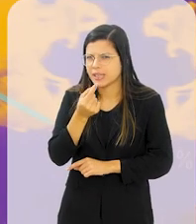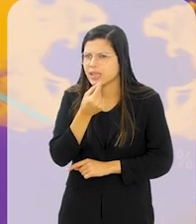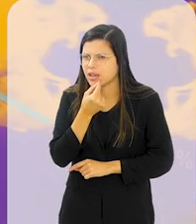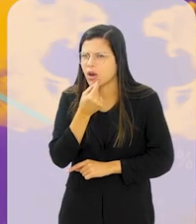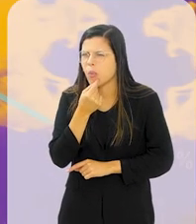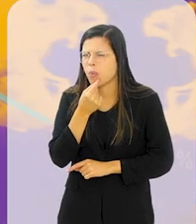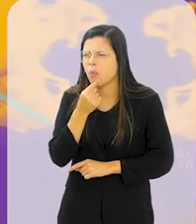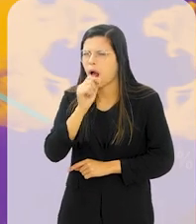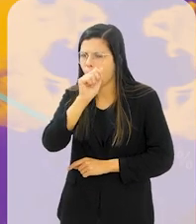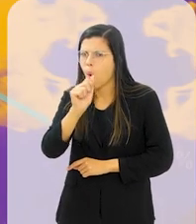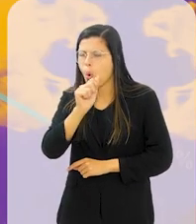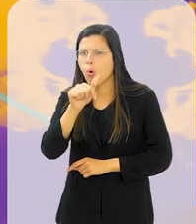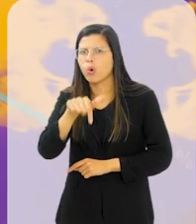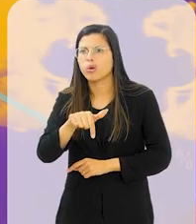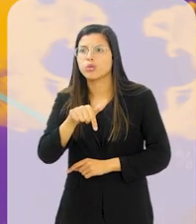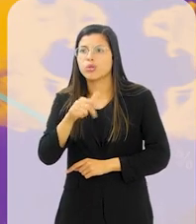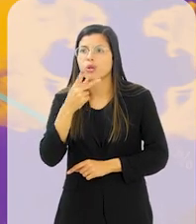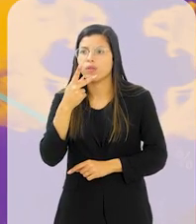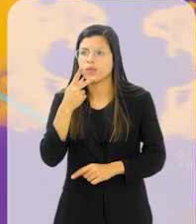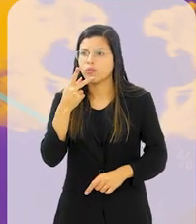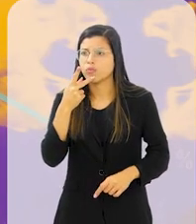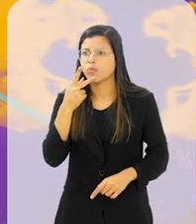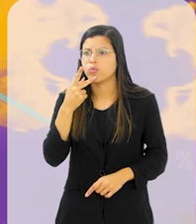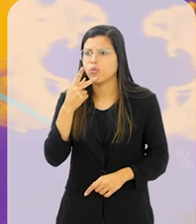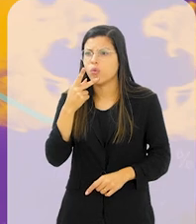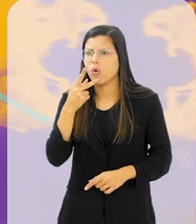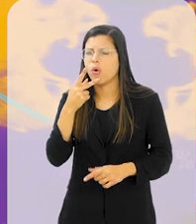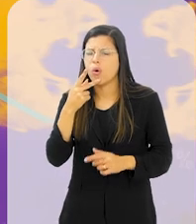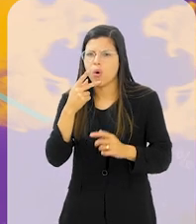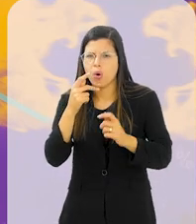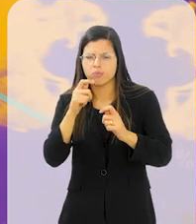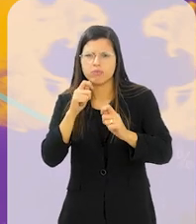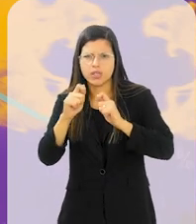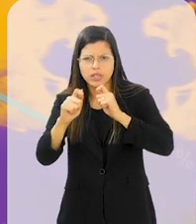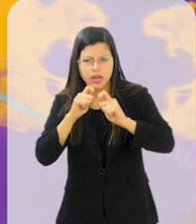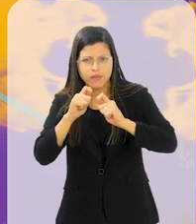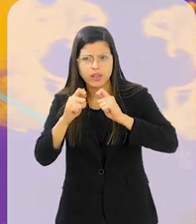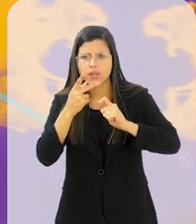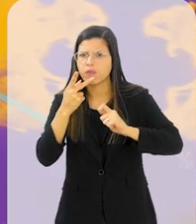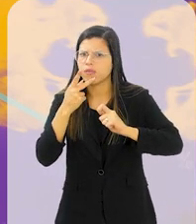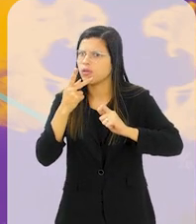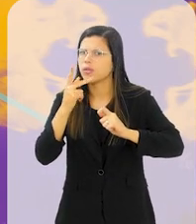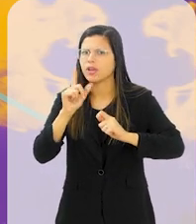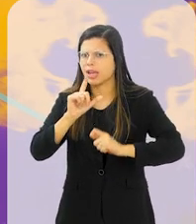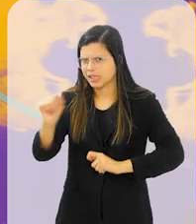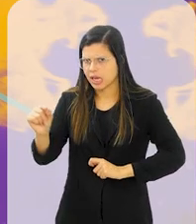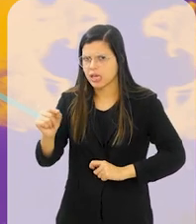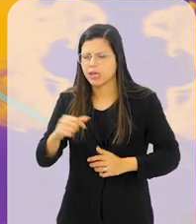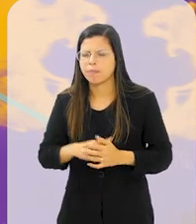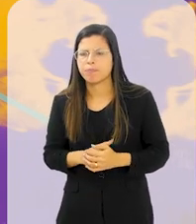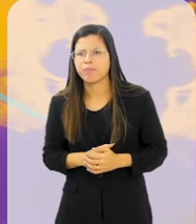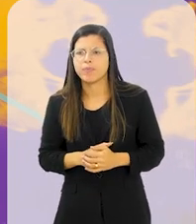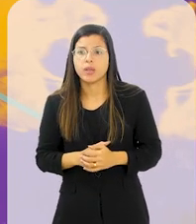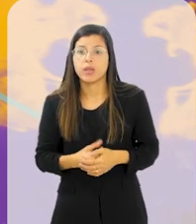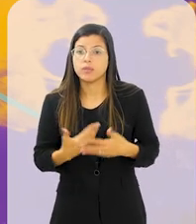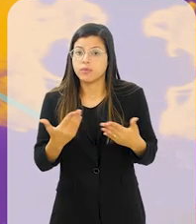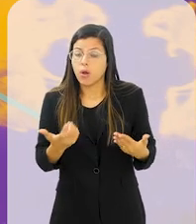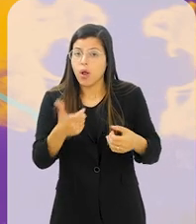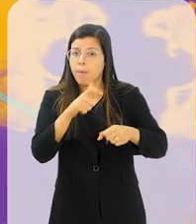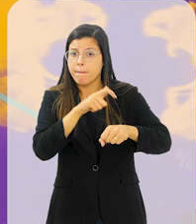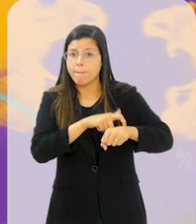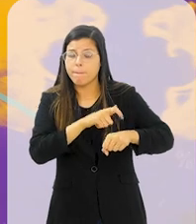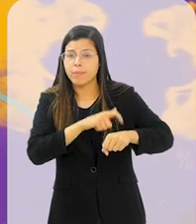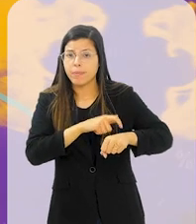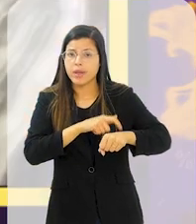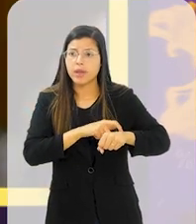que o mês. É, isso aí. Em que ele já tinha dado, acho que ele falou no Redação Sport TV, se não estou enganado, ele deu uma entrevista dizendo que não ficaria. Então, era